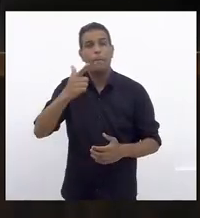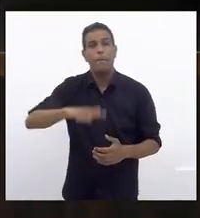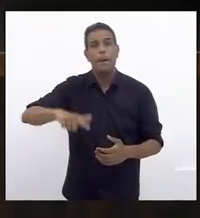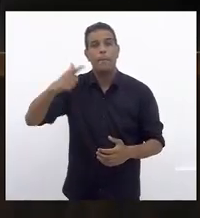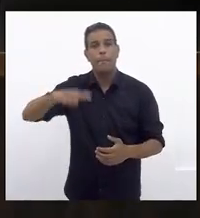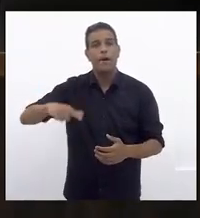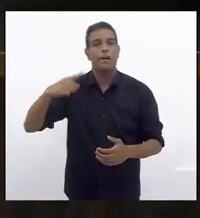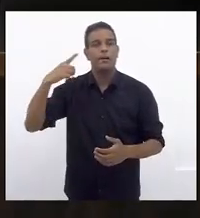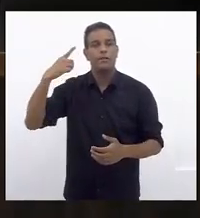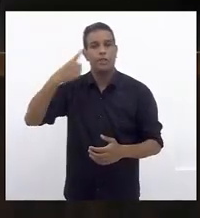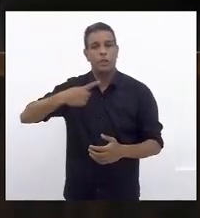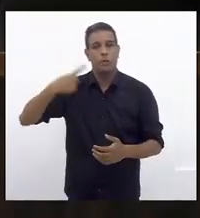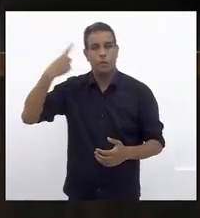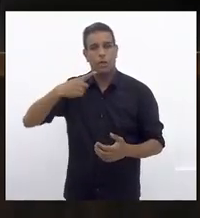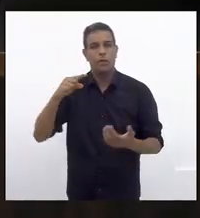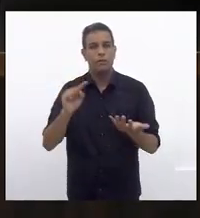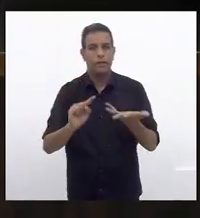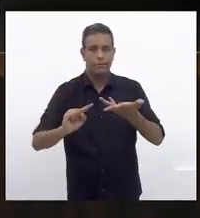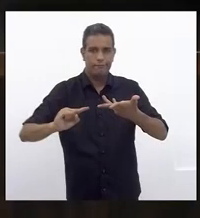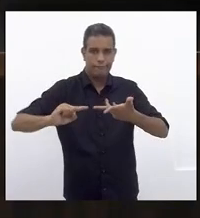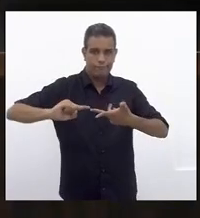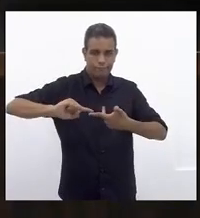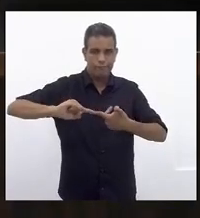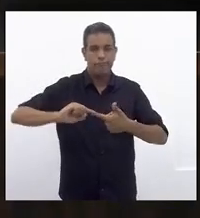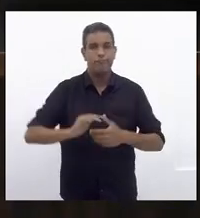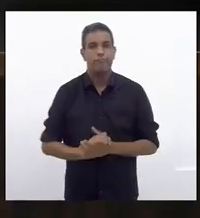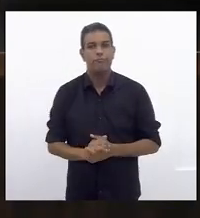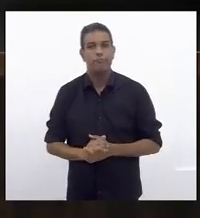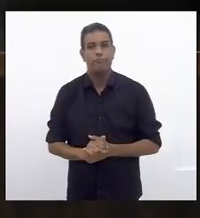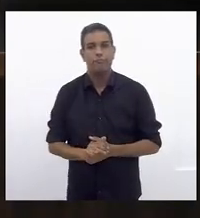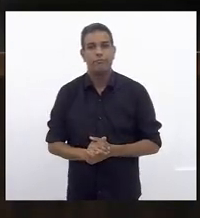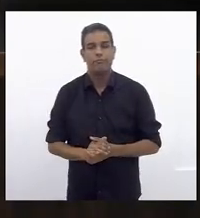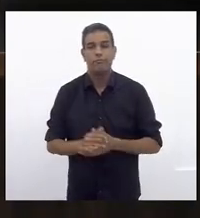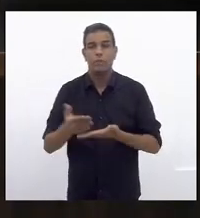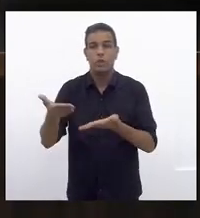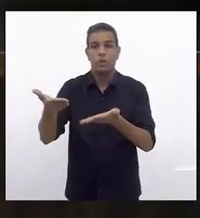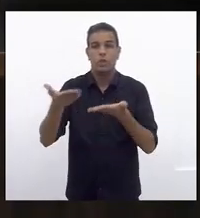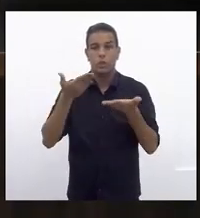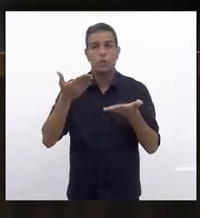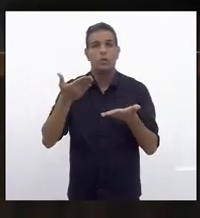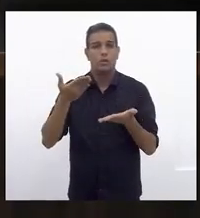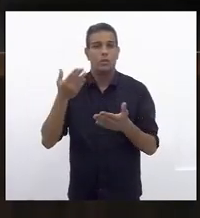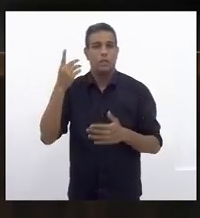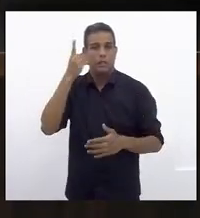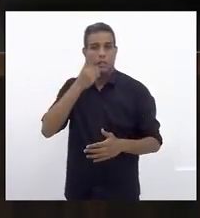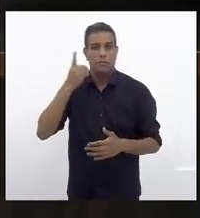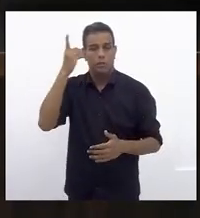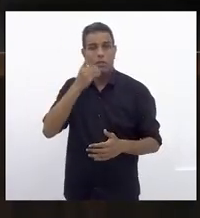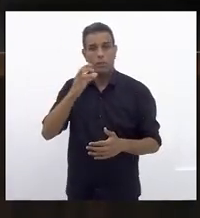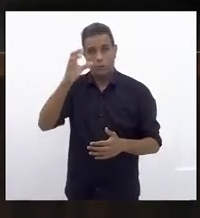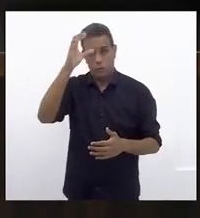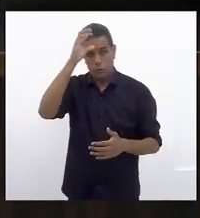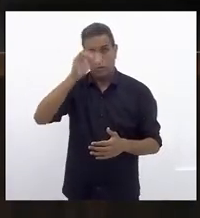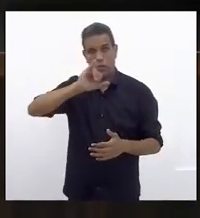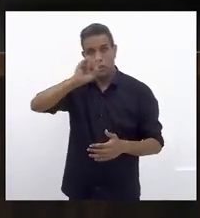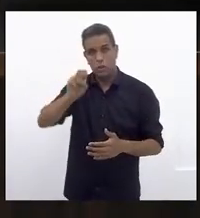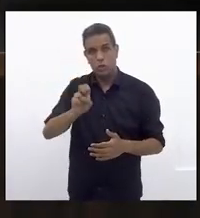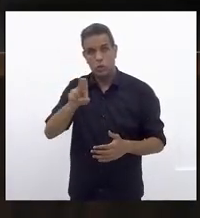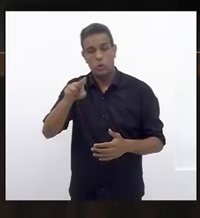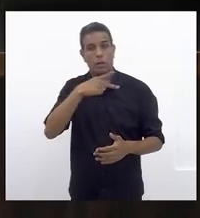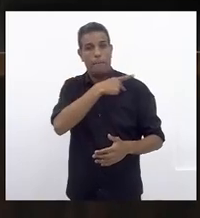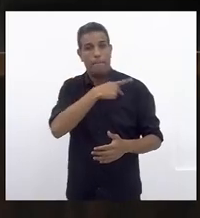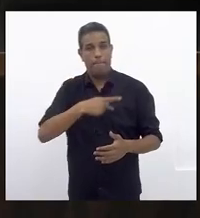discutir, quatro já aqui apontaram. Então, eu vou chamar a tia Ju para que possa estar aqui na presidência, que aí eu